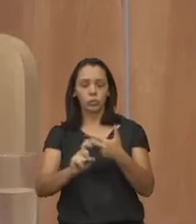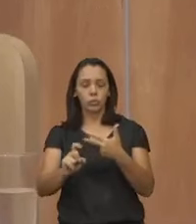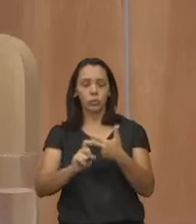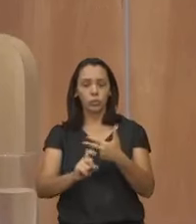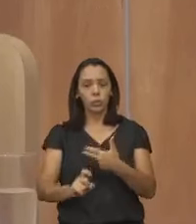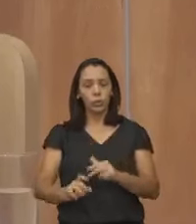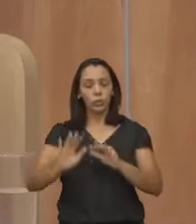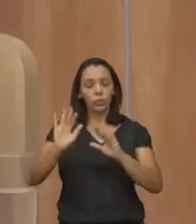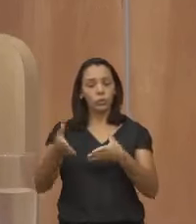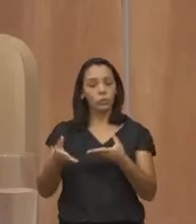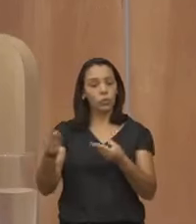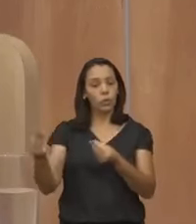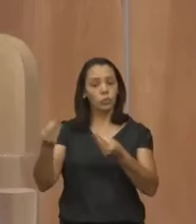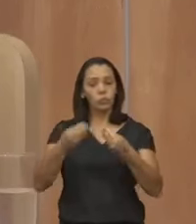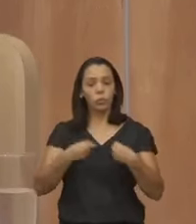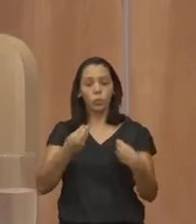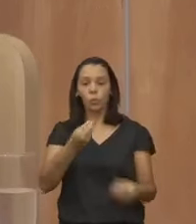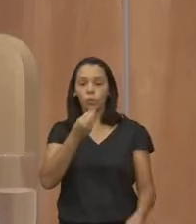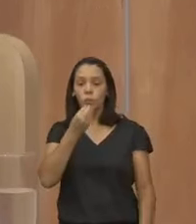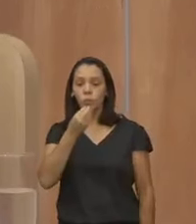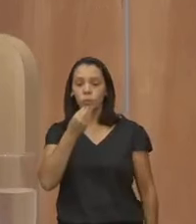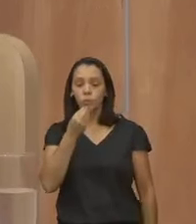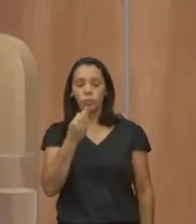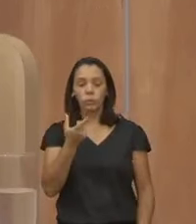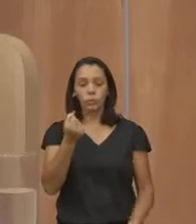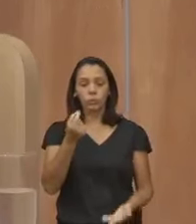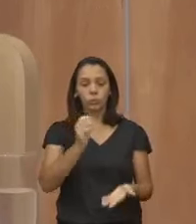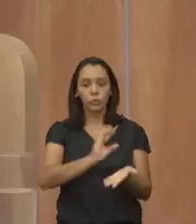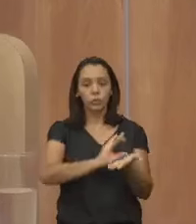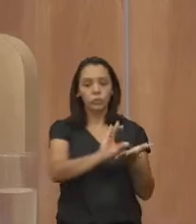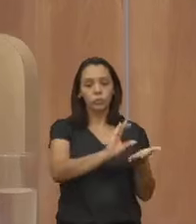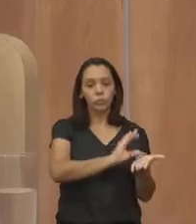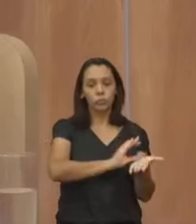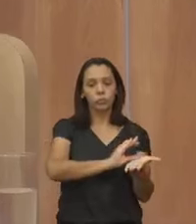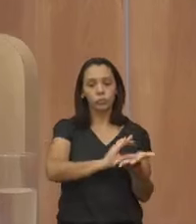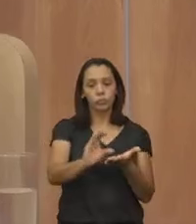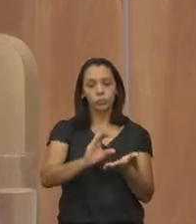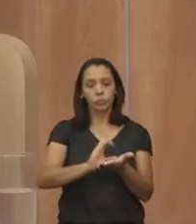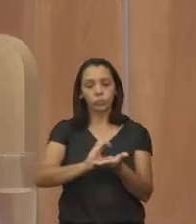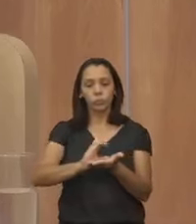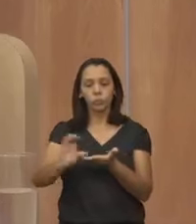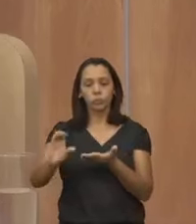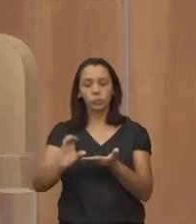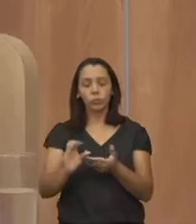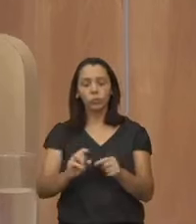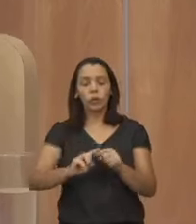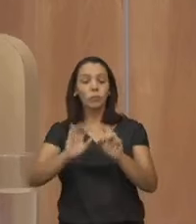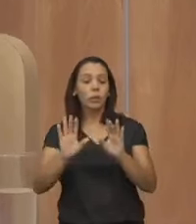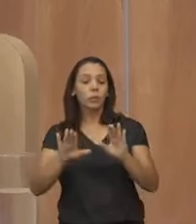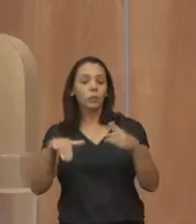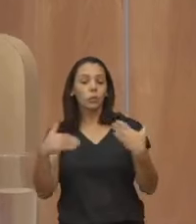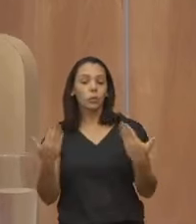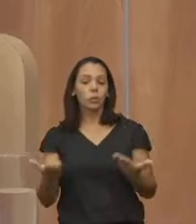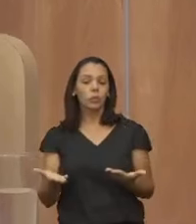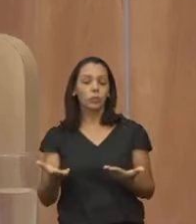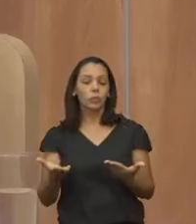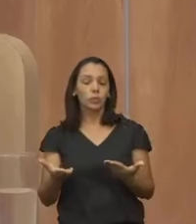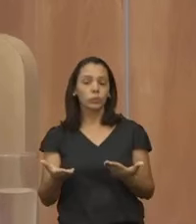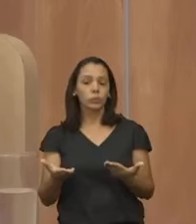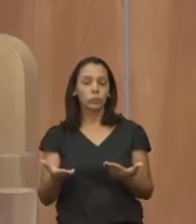nos possibilitou a destinação de emenda impositiva. Mas, quando se trata de